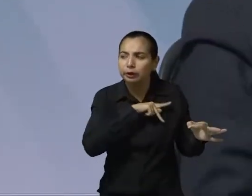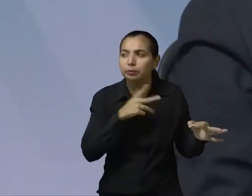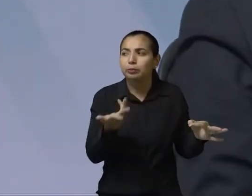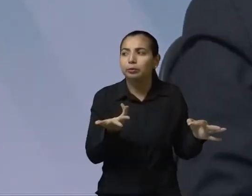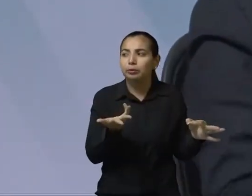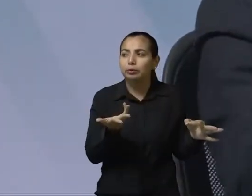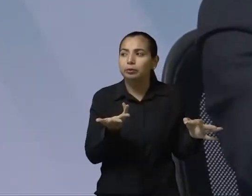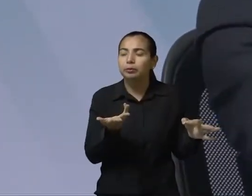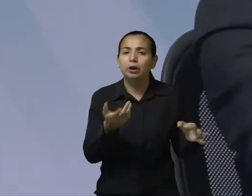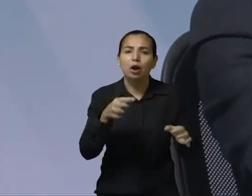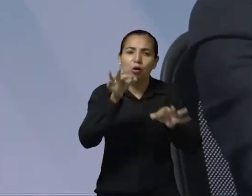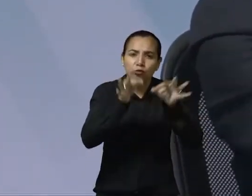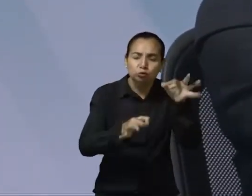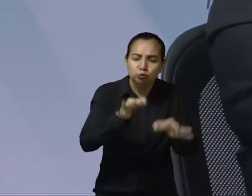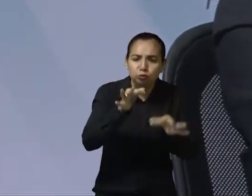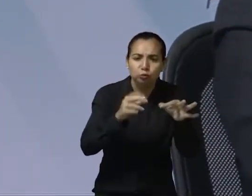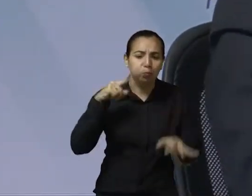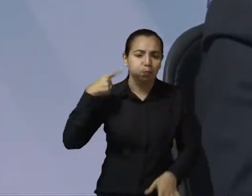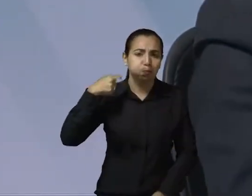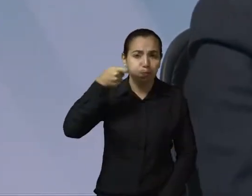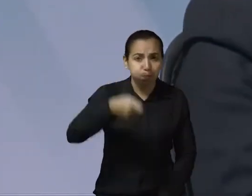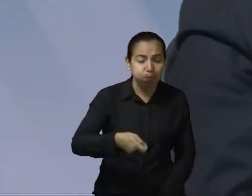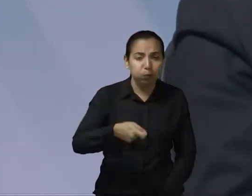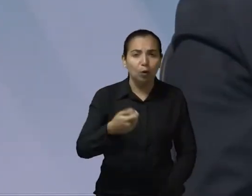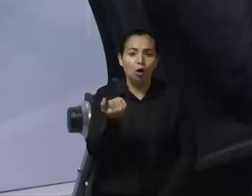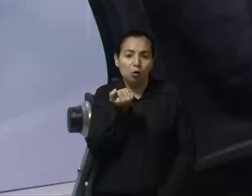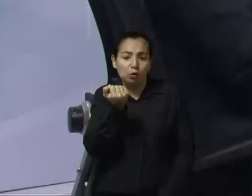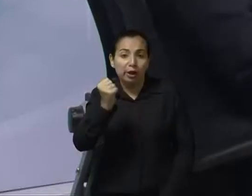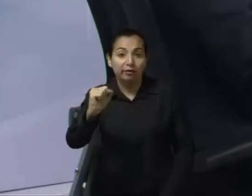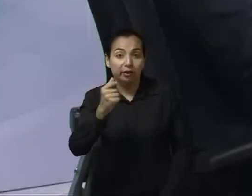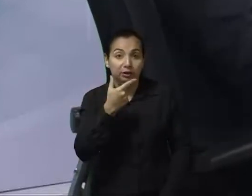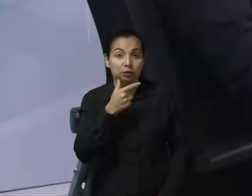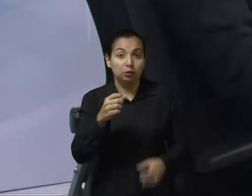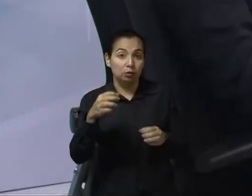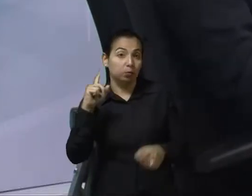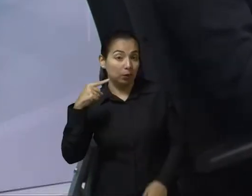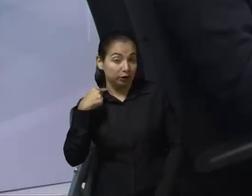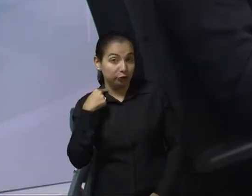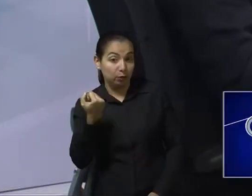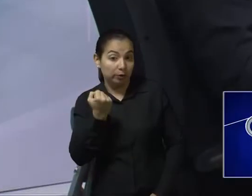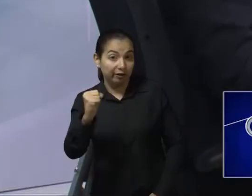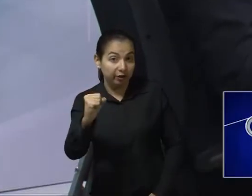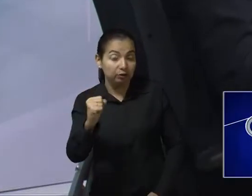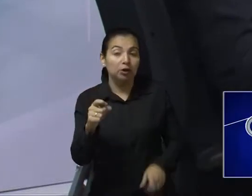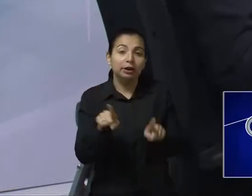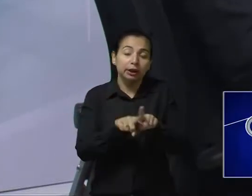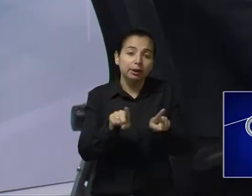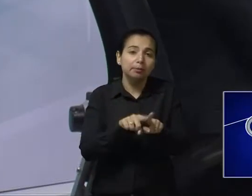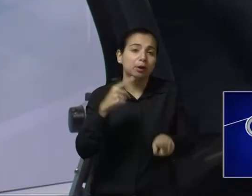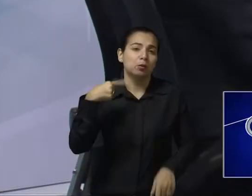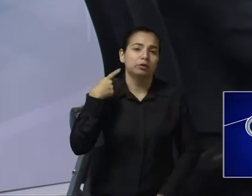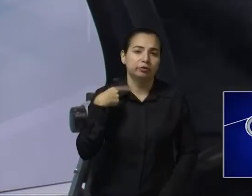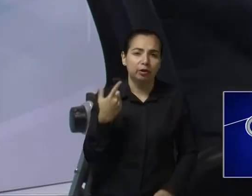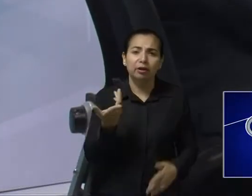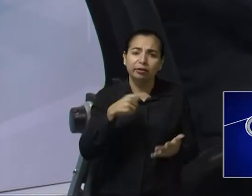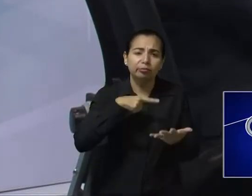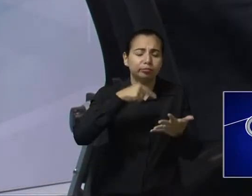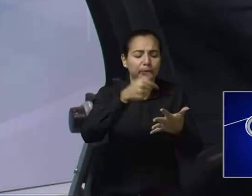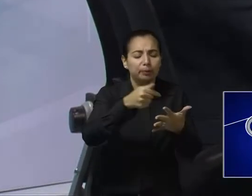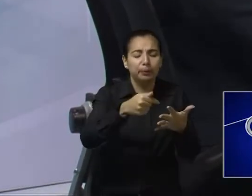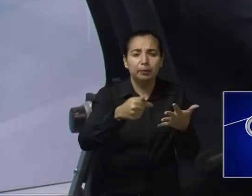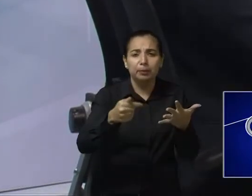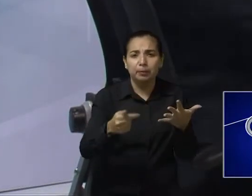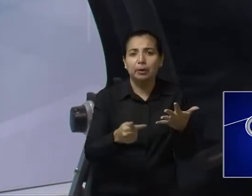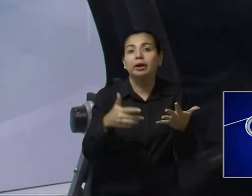o juiz, o defensor, advogados, enfim. E termina com o sistema penitenciário. Nesse interno, você tem as